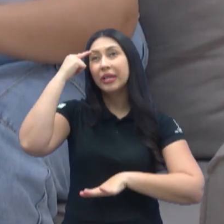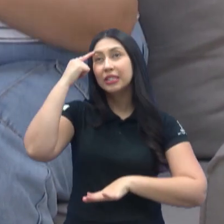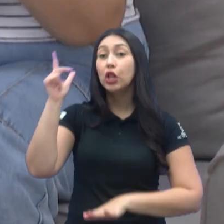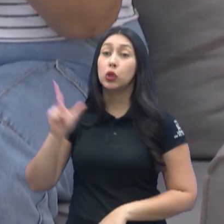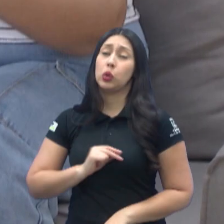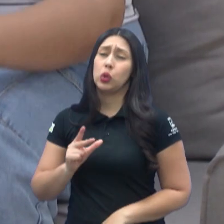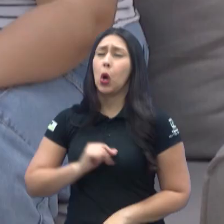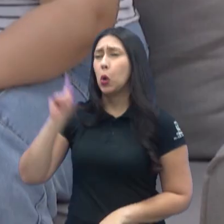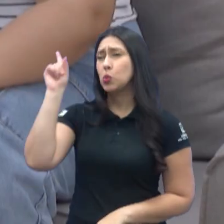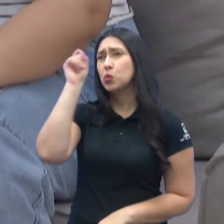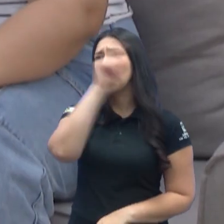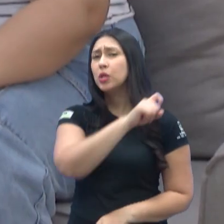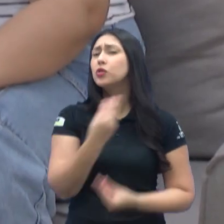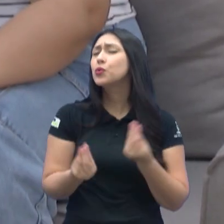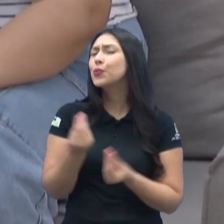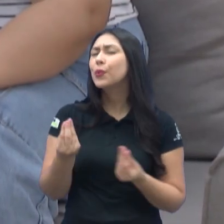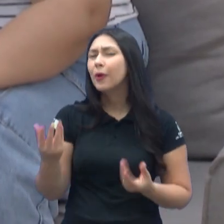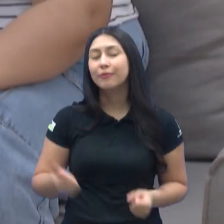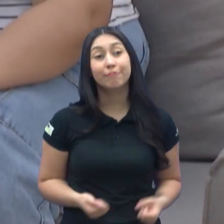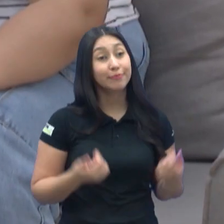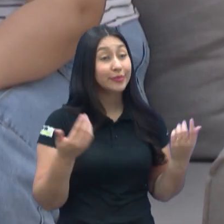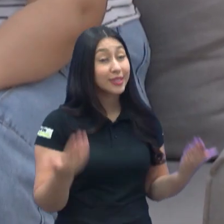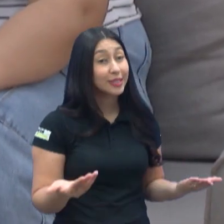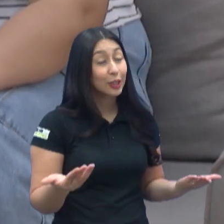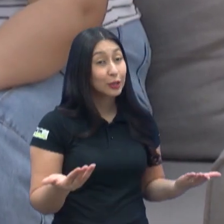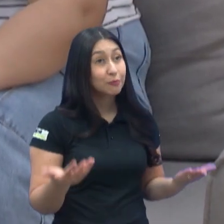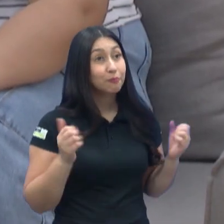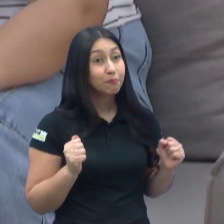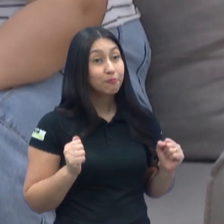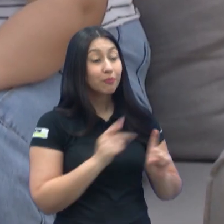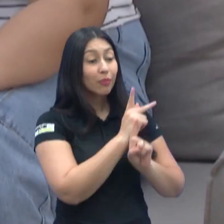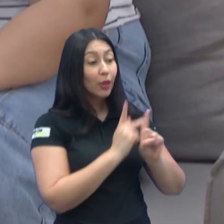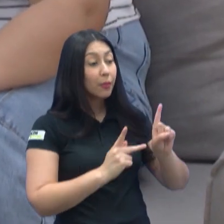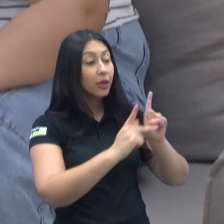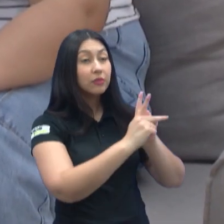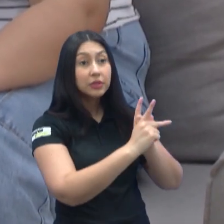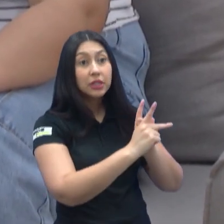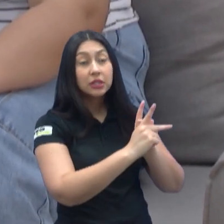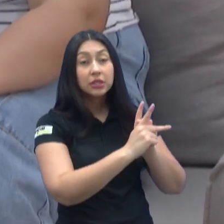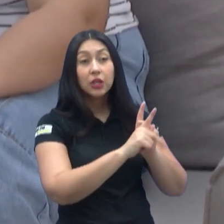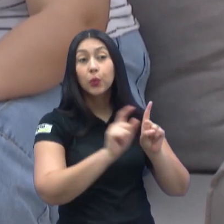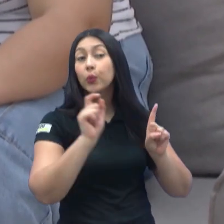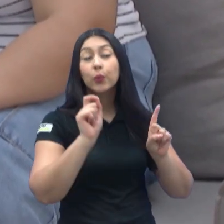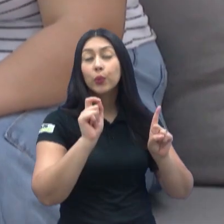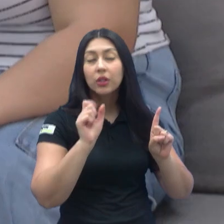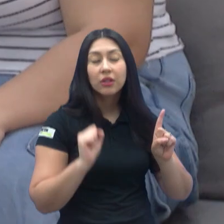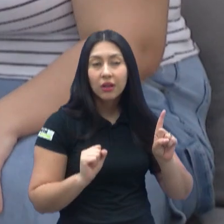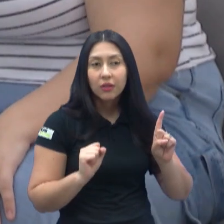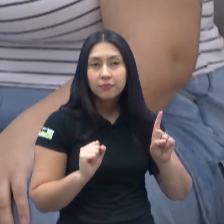mais complicada. Como é que é isso? Bom, na verdade, a previdência, ela é basicamente